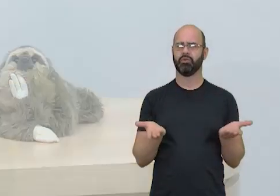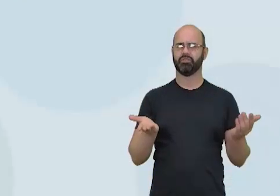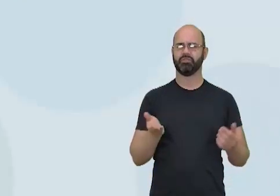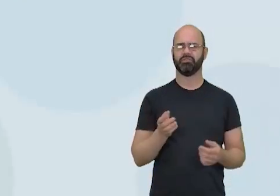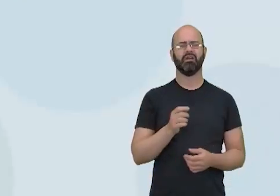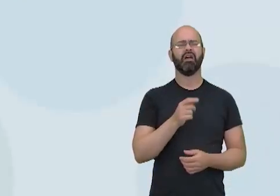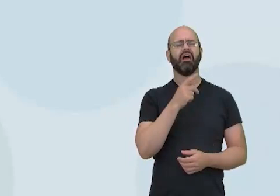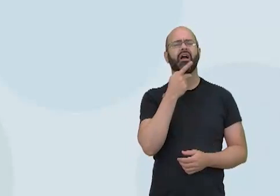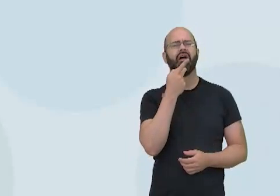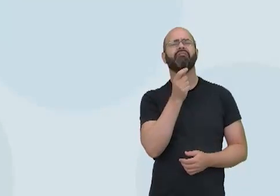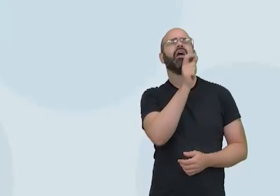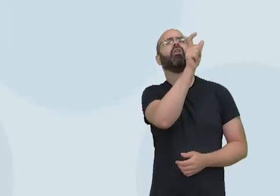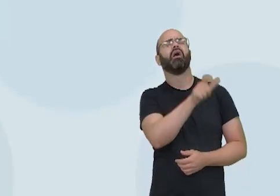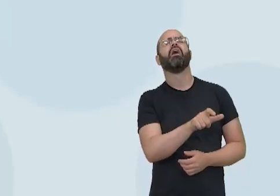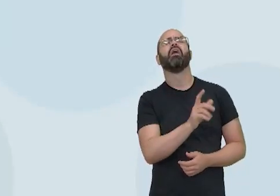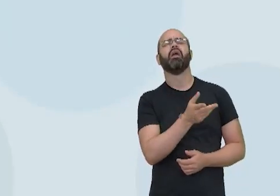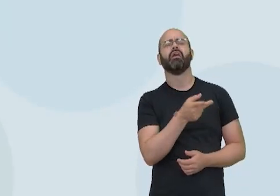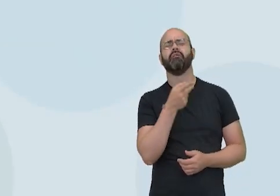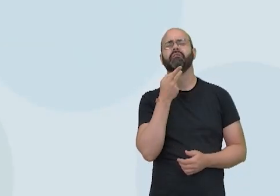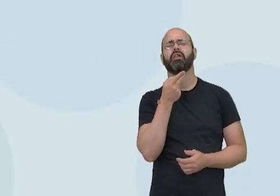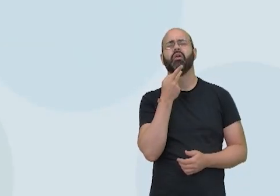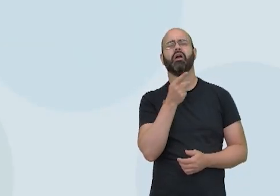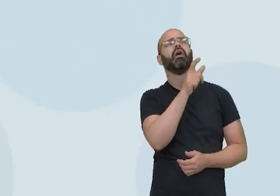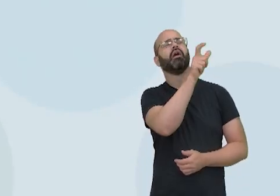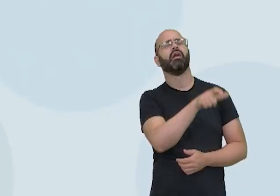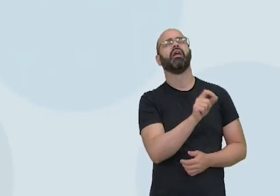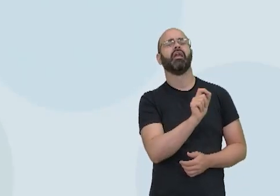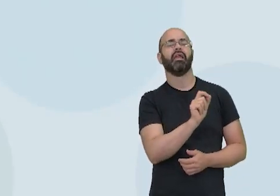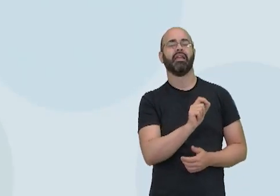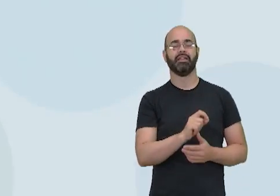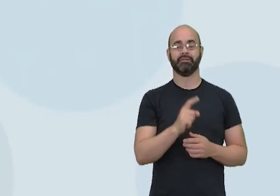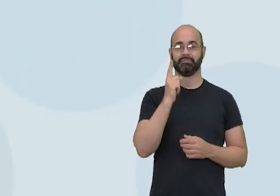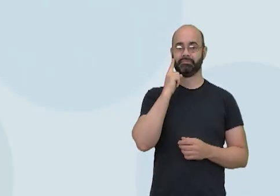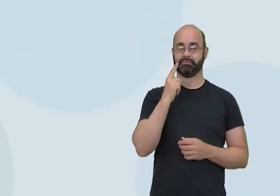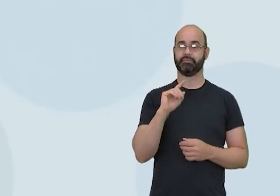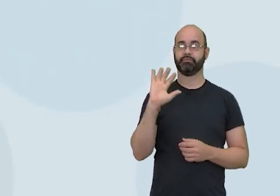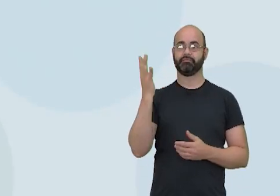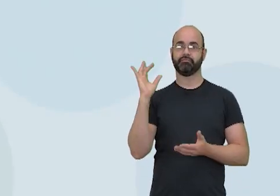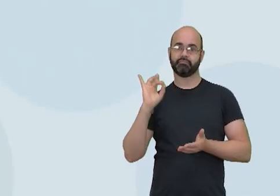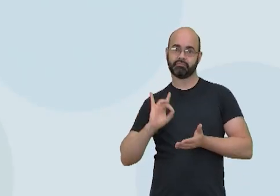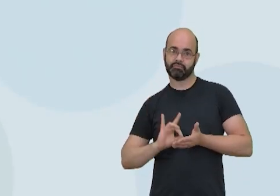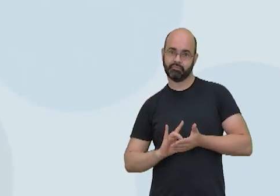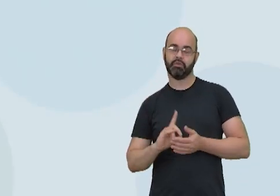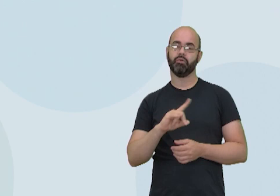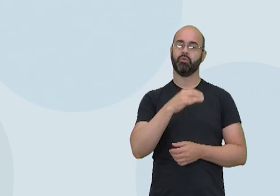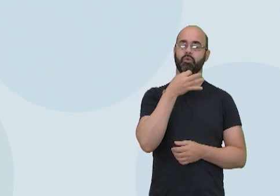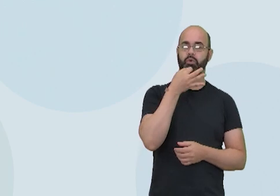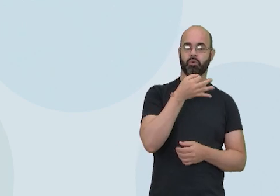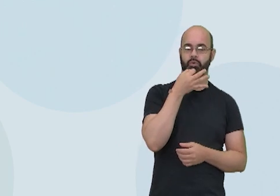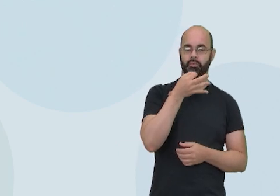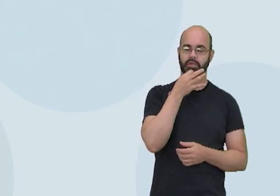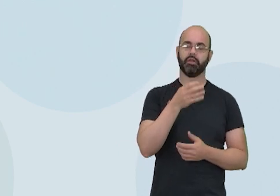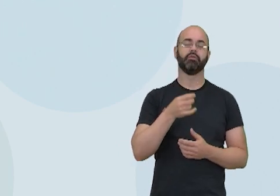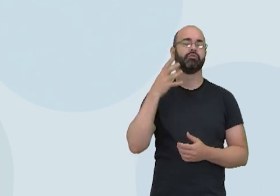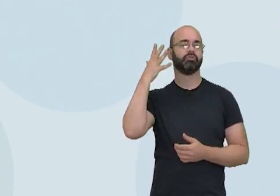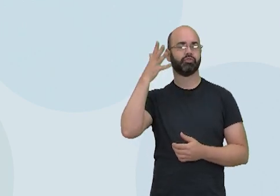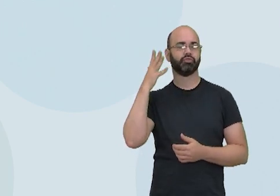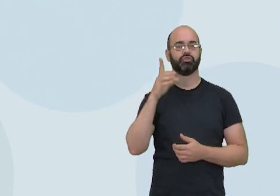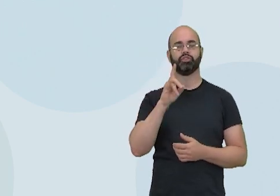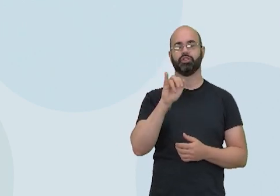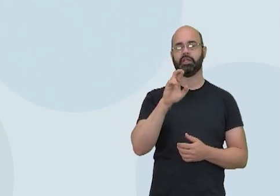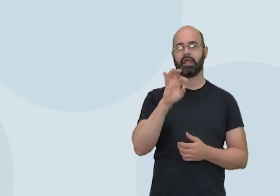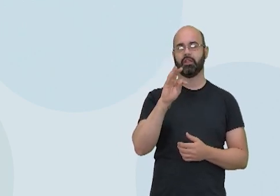Objetivos da aula: distinguir fato de opinião, compreender o uso do discurso direto e indireto